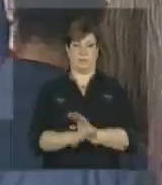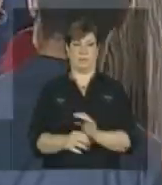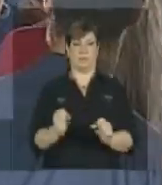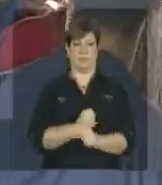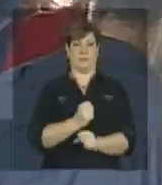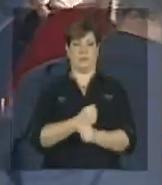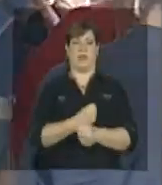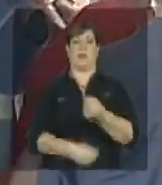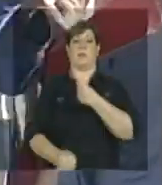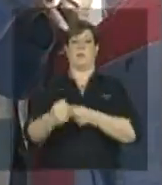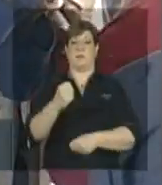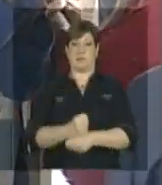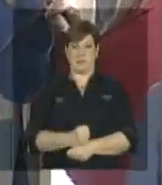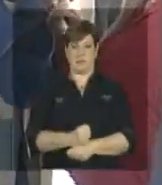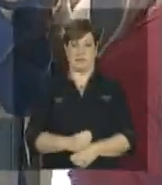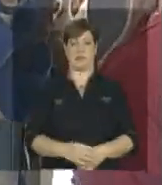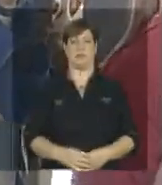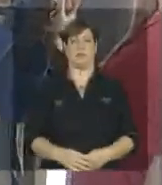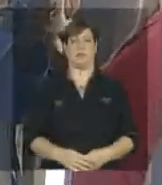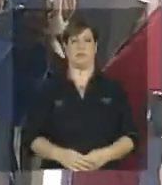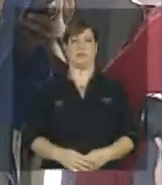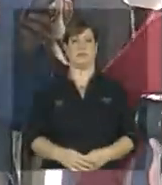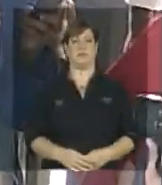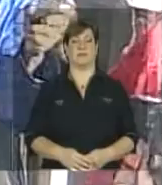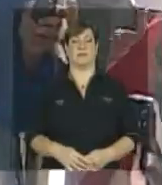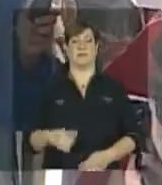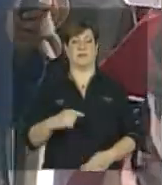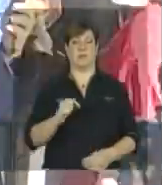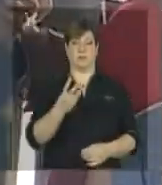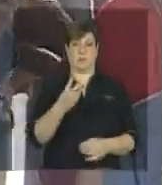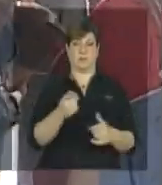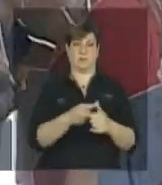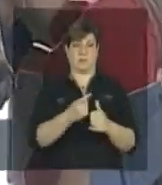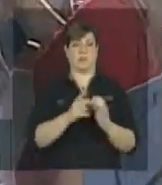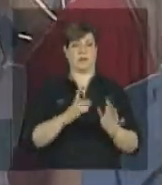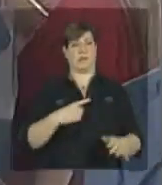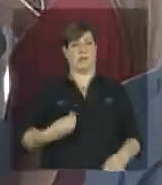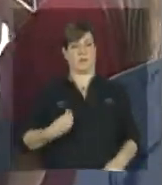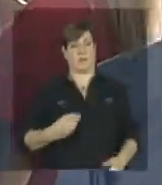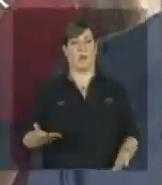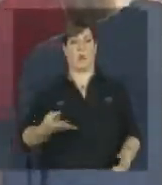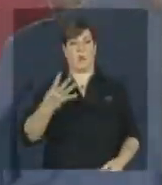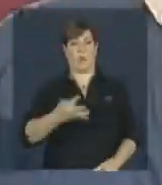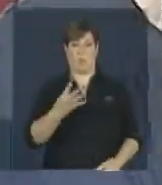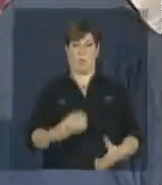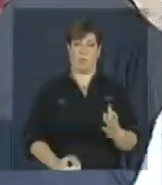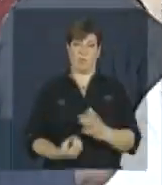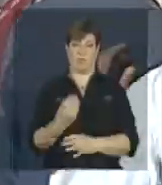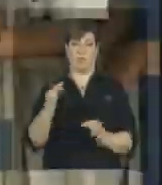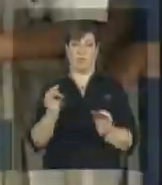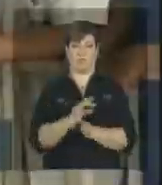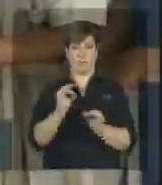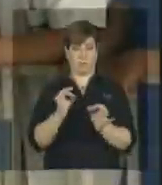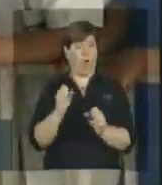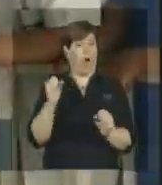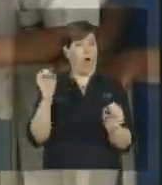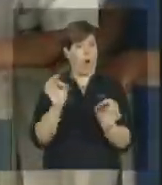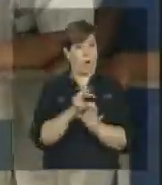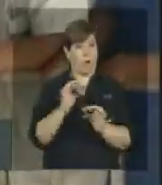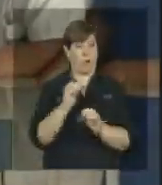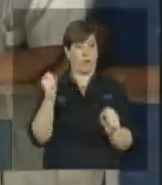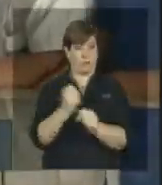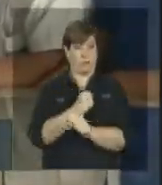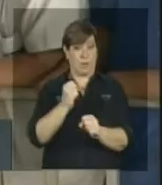concluído no ano passado, os três primeiros já estão em funcionamento, o trecho 4, que foi concluído no ano passado, vai do açude